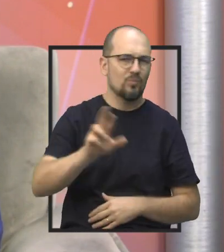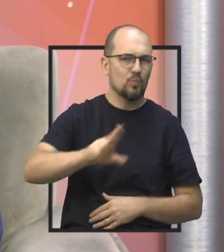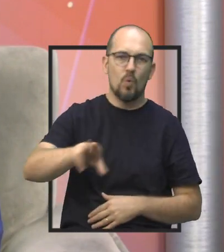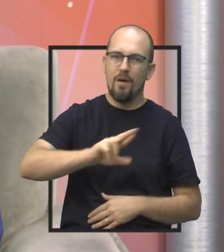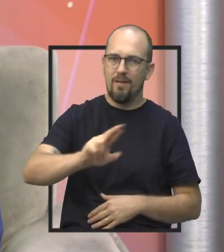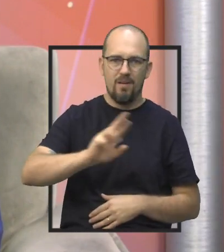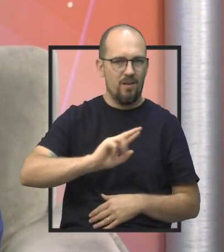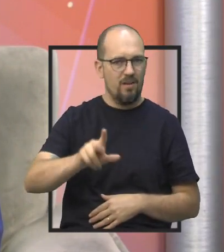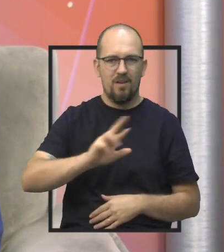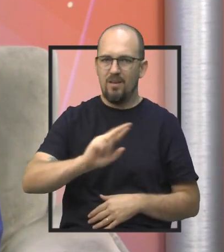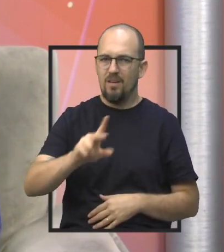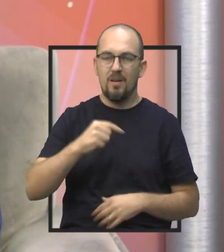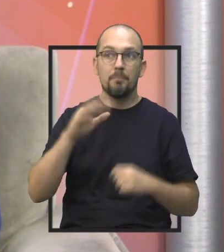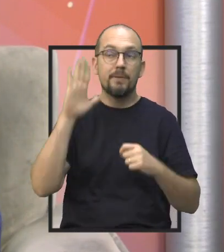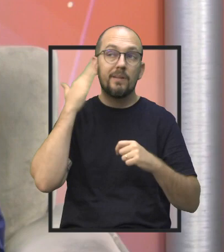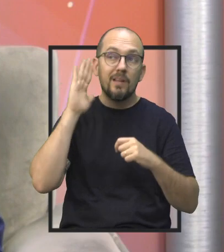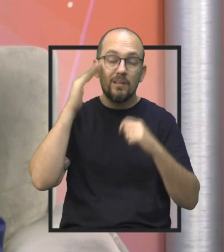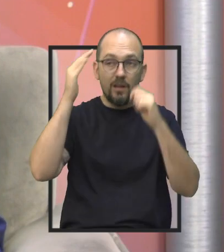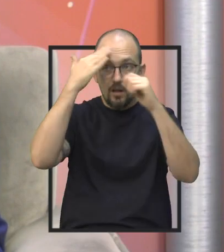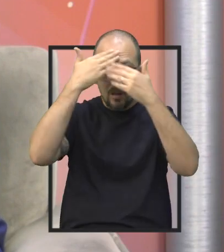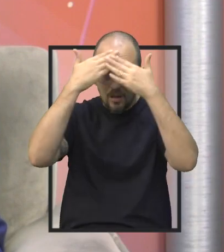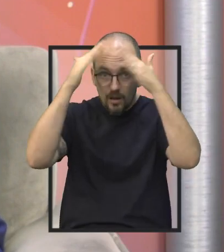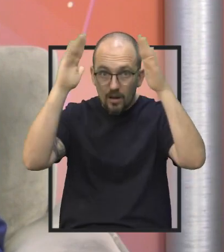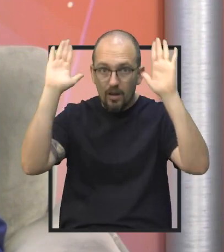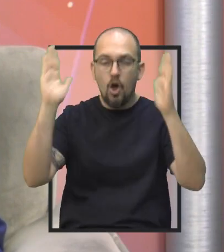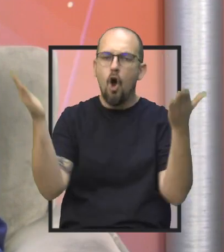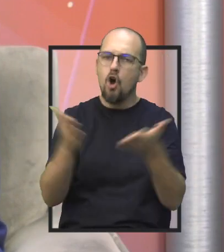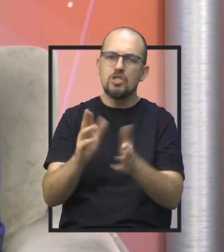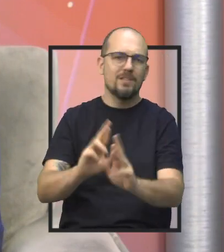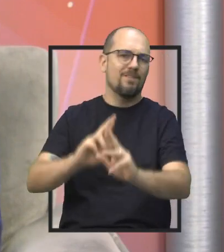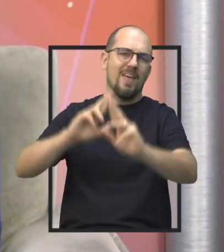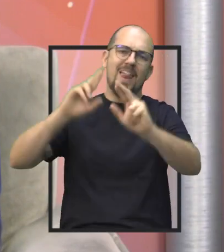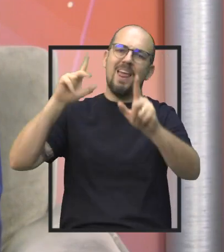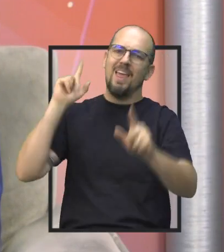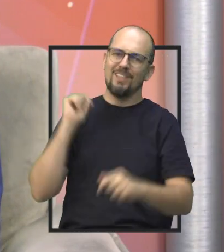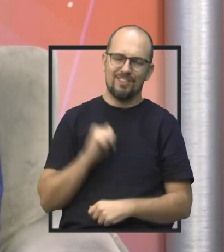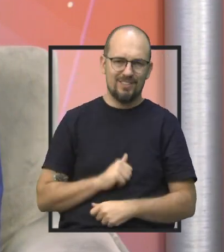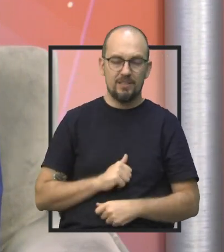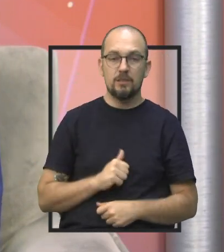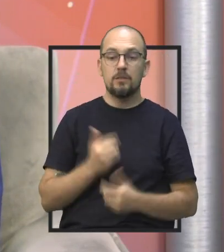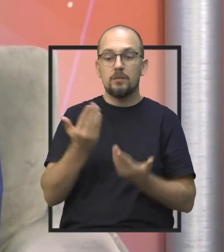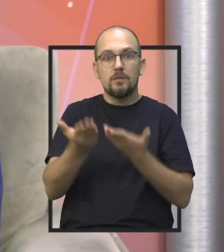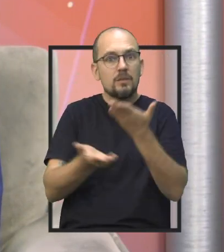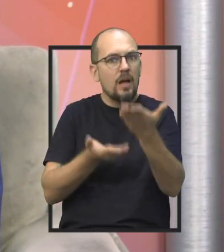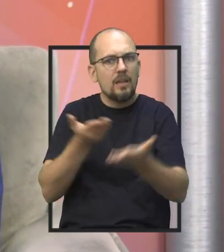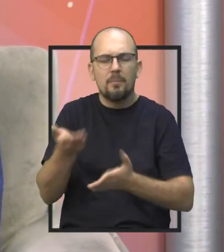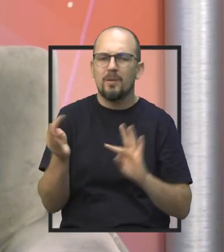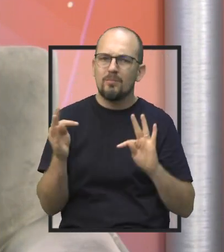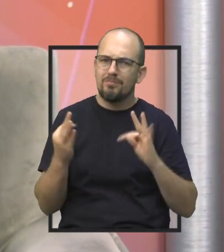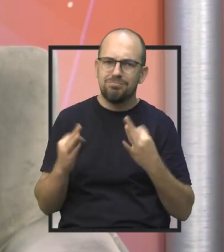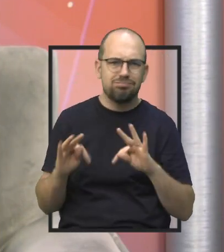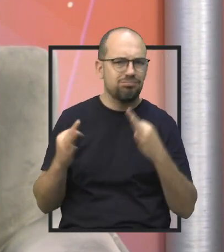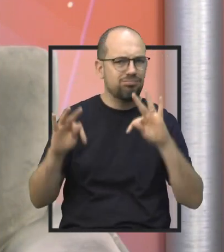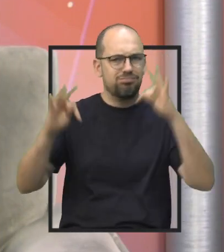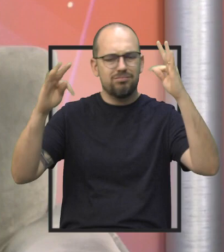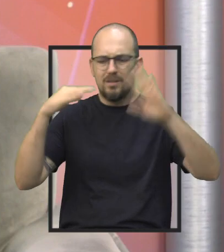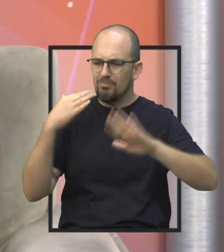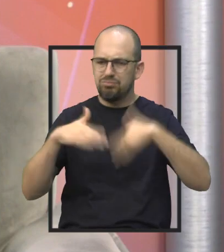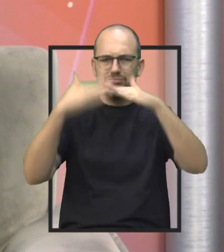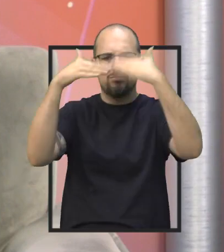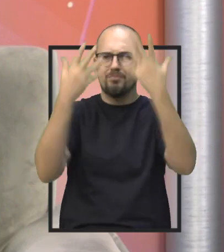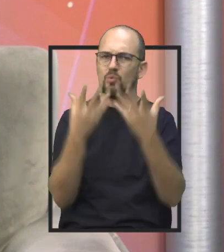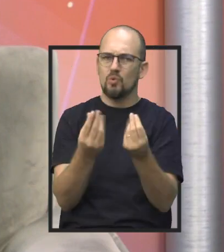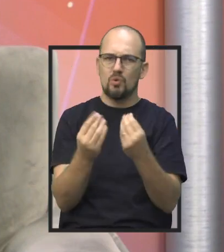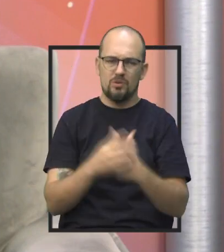realmente desmistificado, porque hoje já não é mais assim. O tratamento está muito mais sofisticado e se, por exemplo,